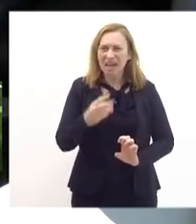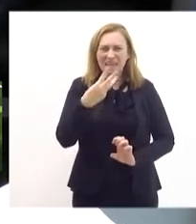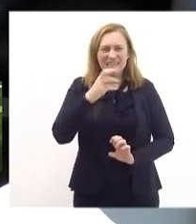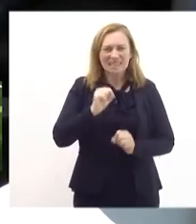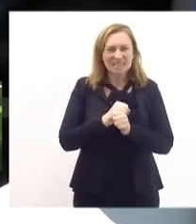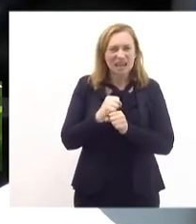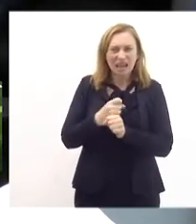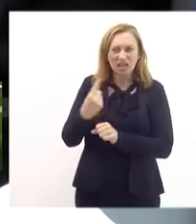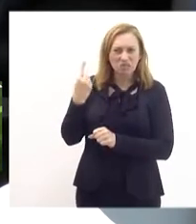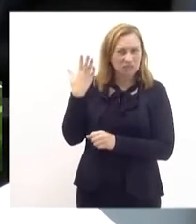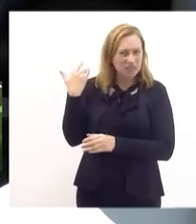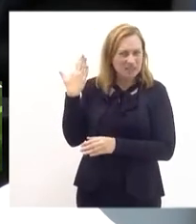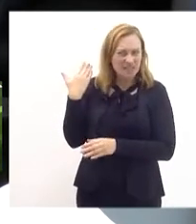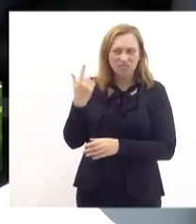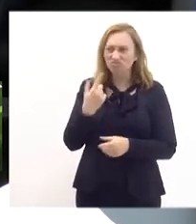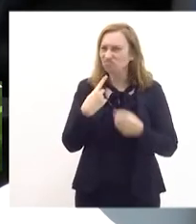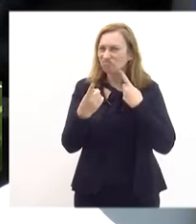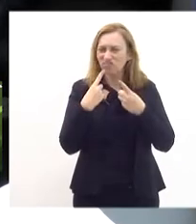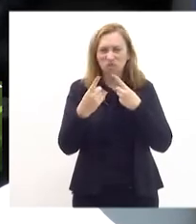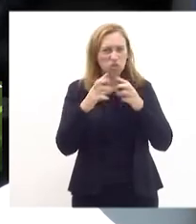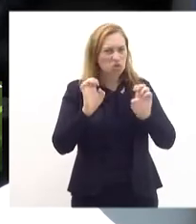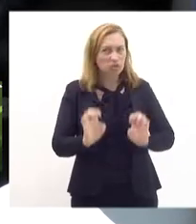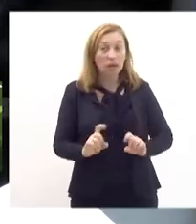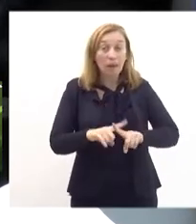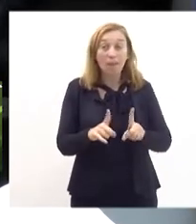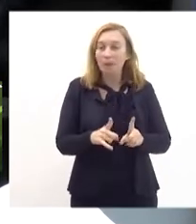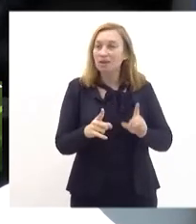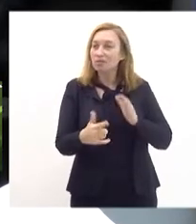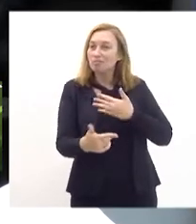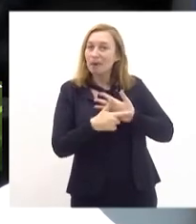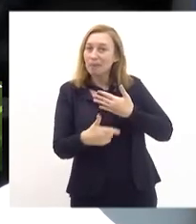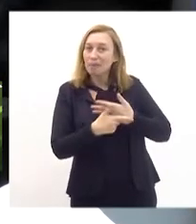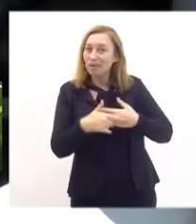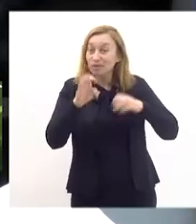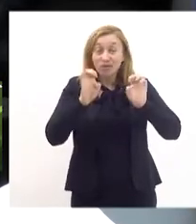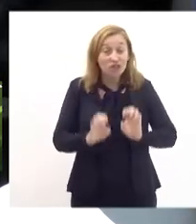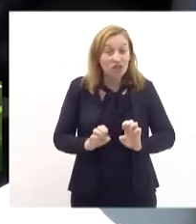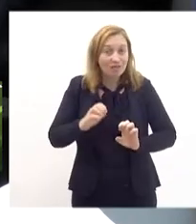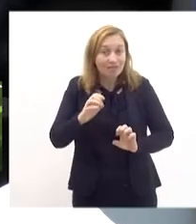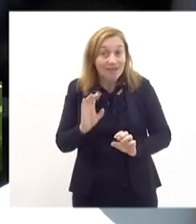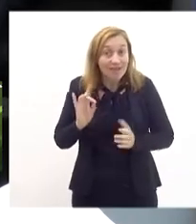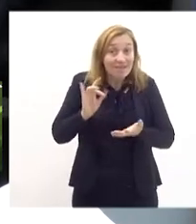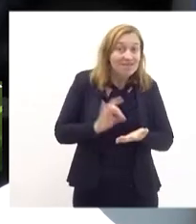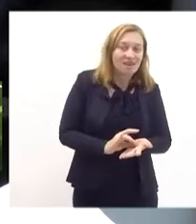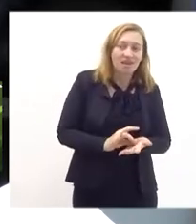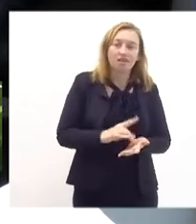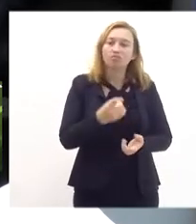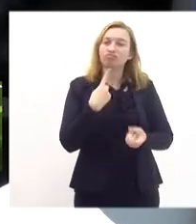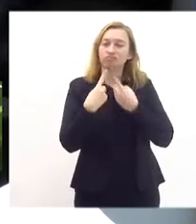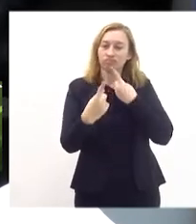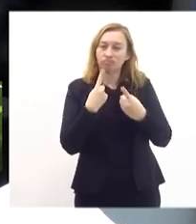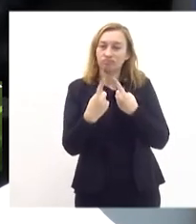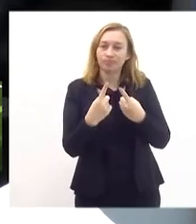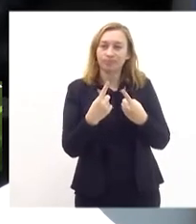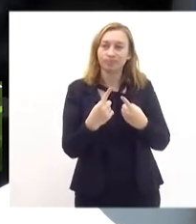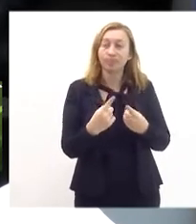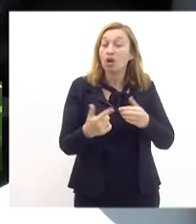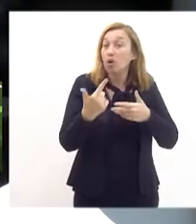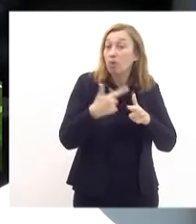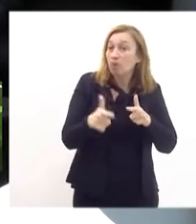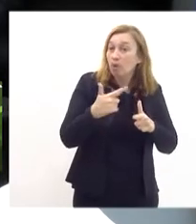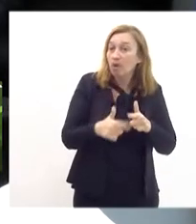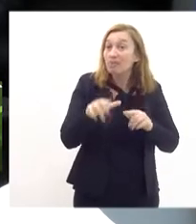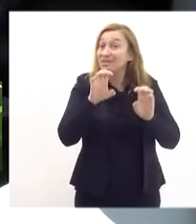tanto sobre ética. Mas, hoje em dia, o papel da ética se tornou relevante nos debates. O problema